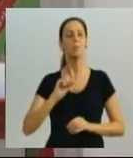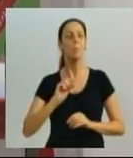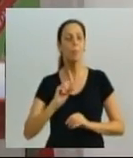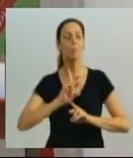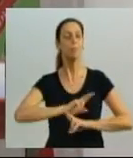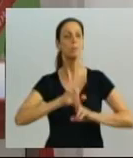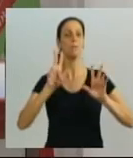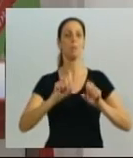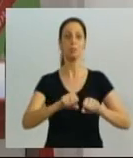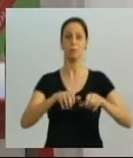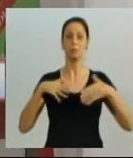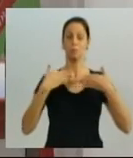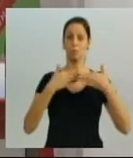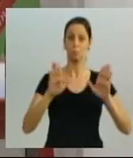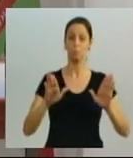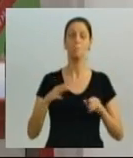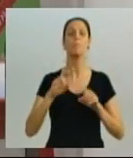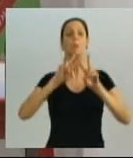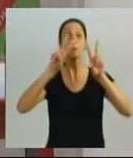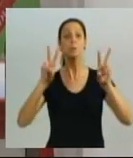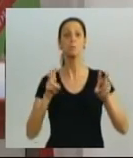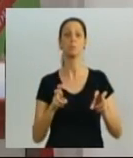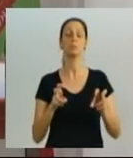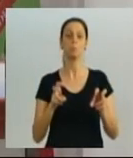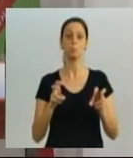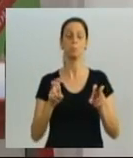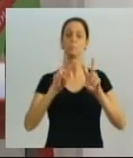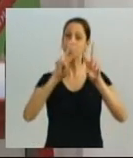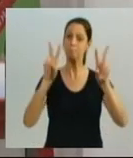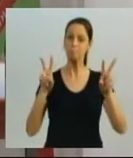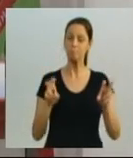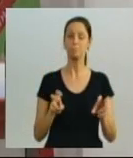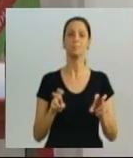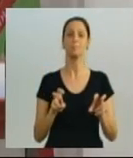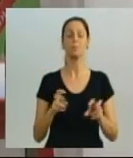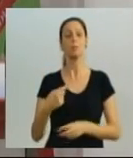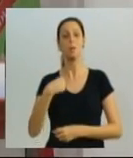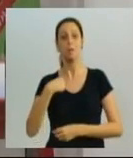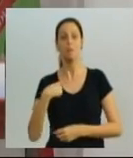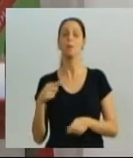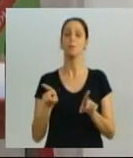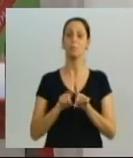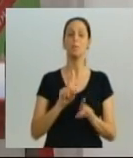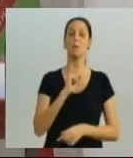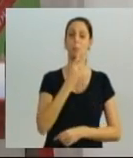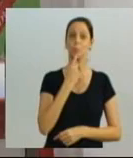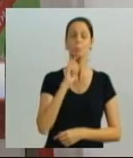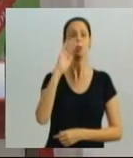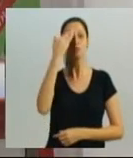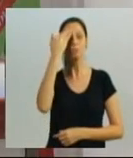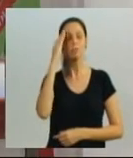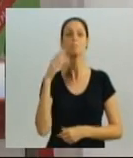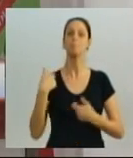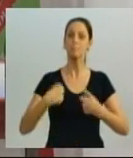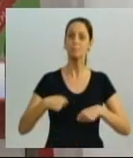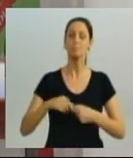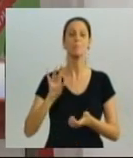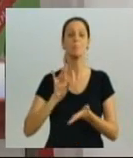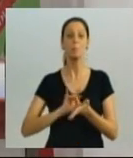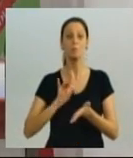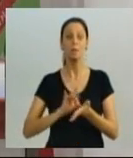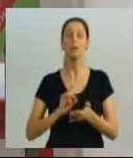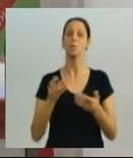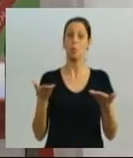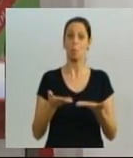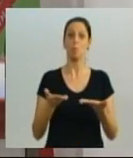vereador Ivanates, quando algum assunto justifica. E tanto eu quanto o vereador Robinho entendemos que justificava chamar